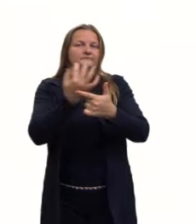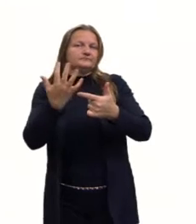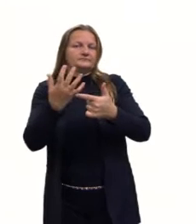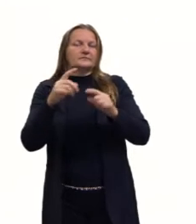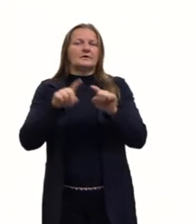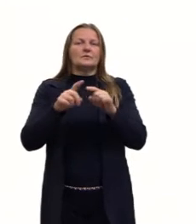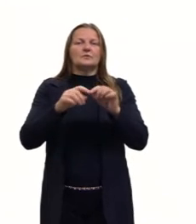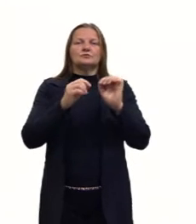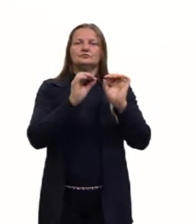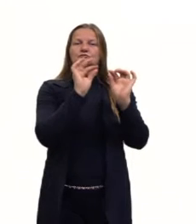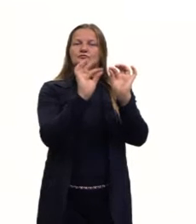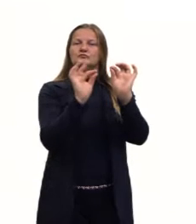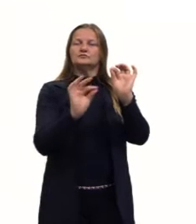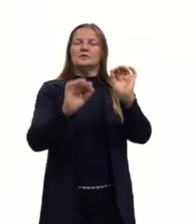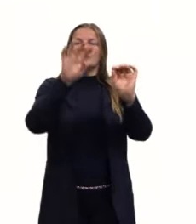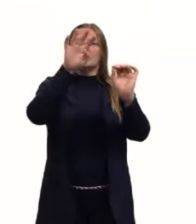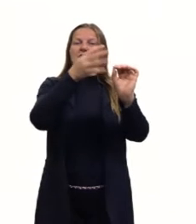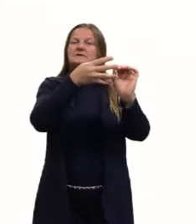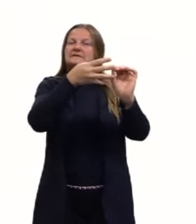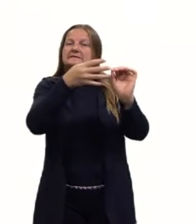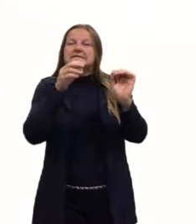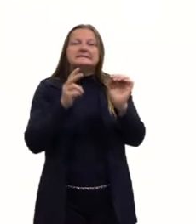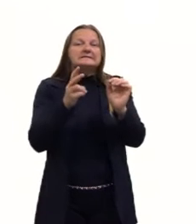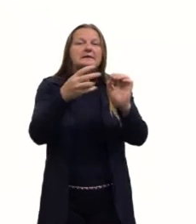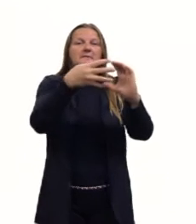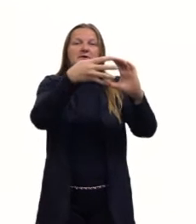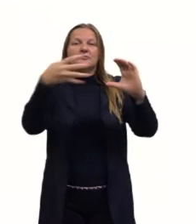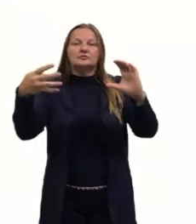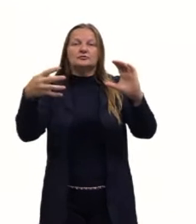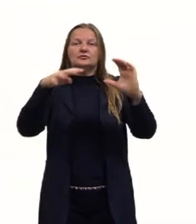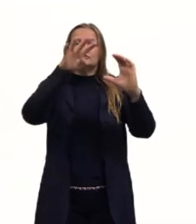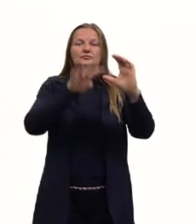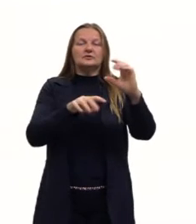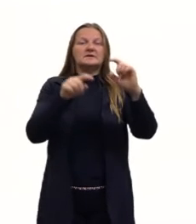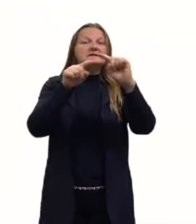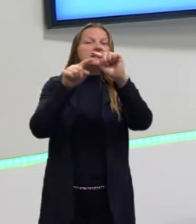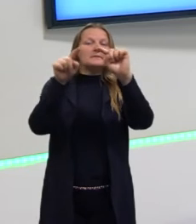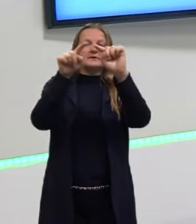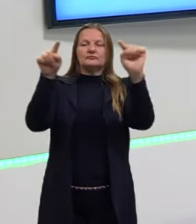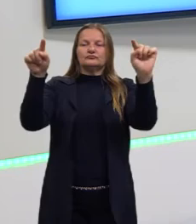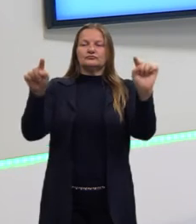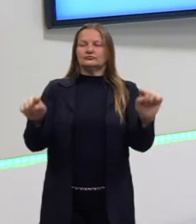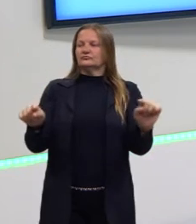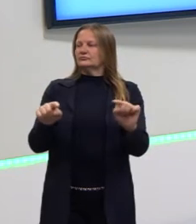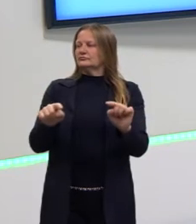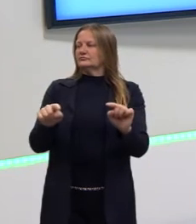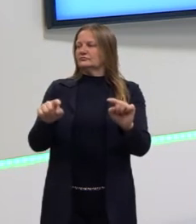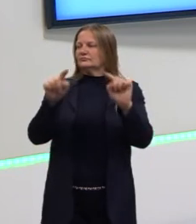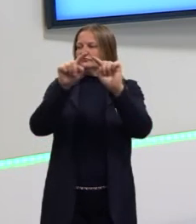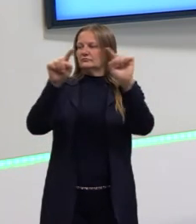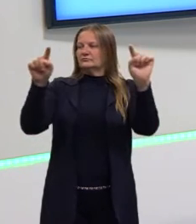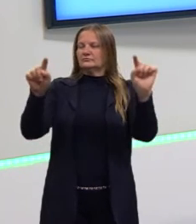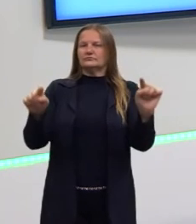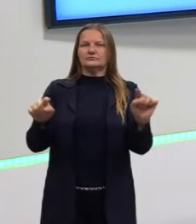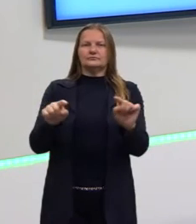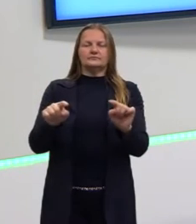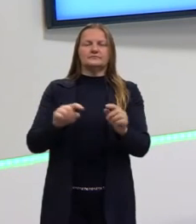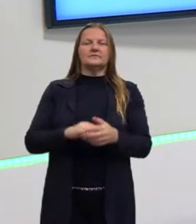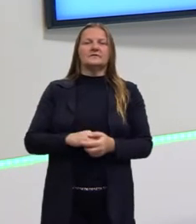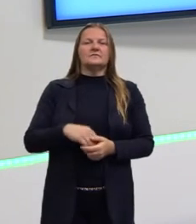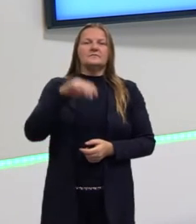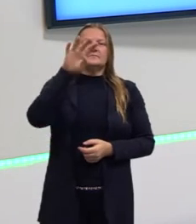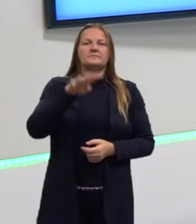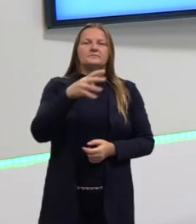eles são dispostos em linhas e fechadas por colchetes então uma matriz nós vamos ver mais para frente